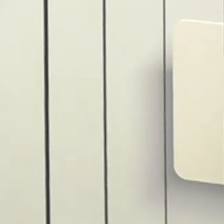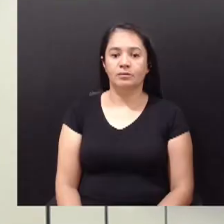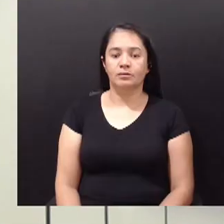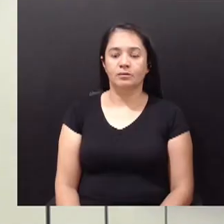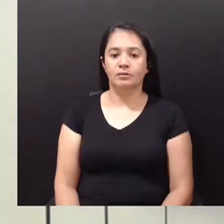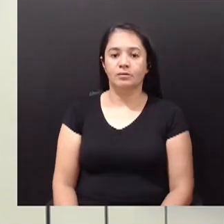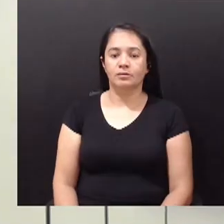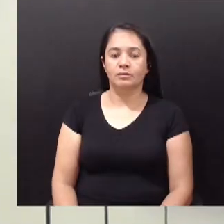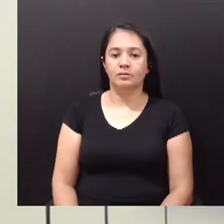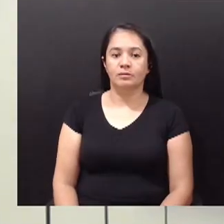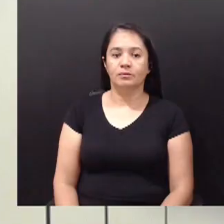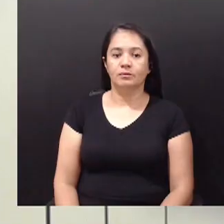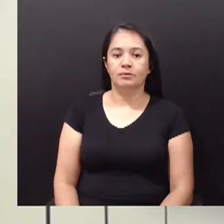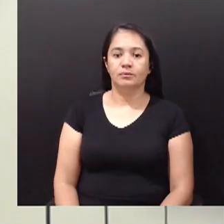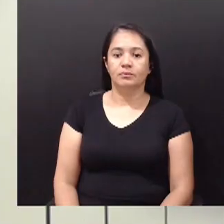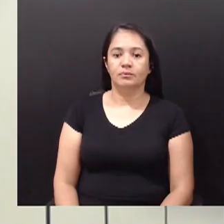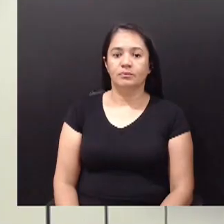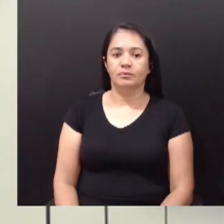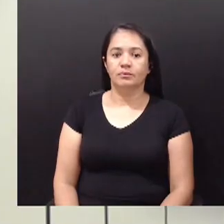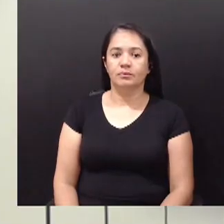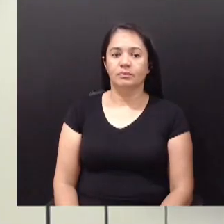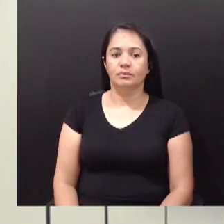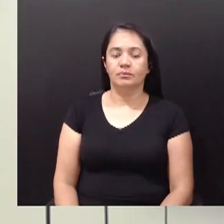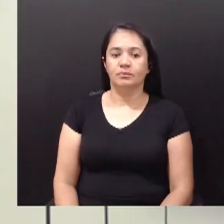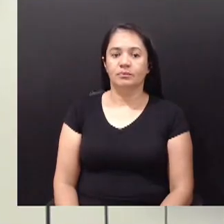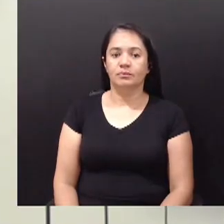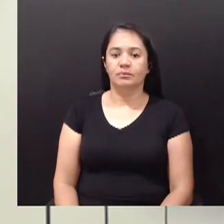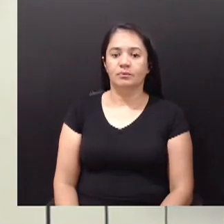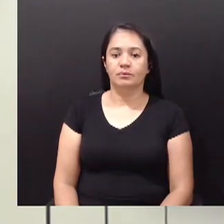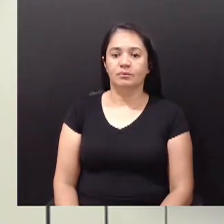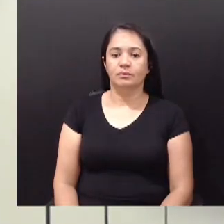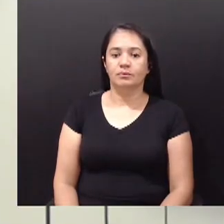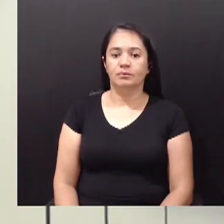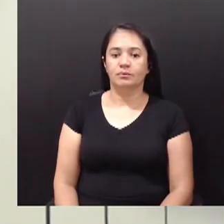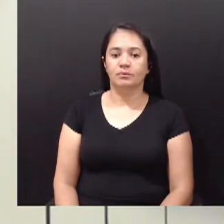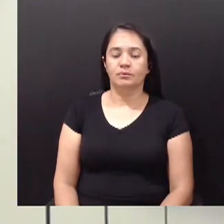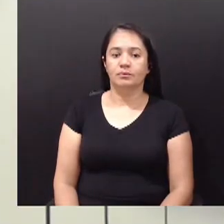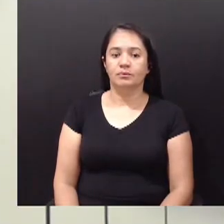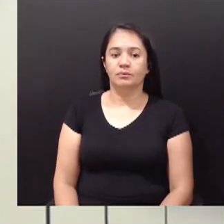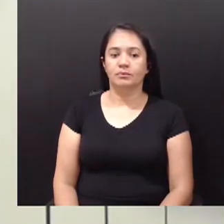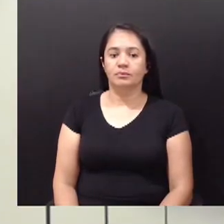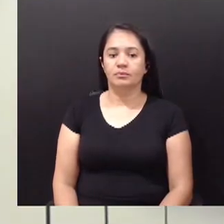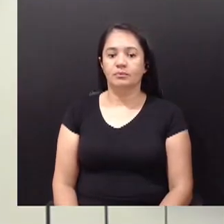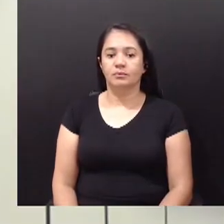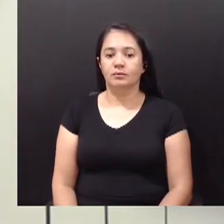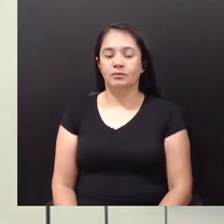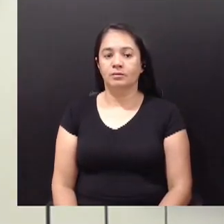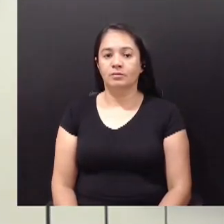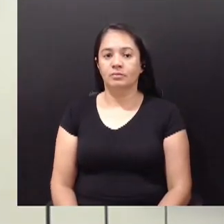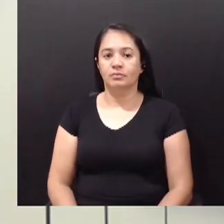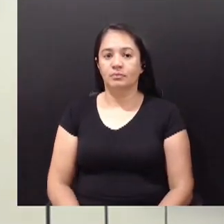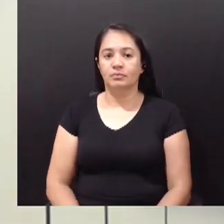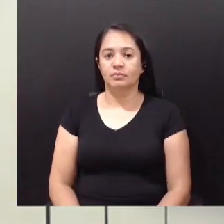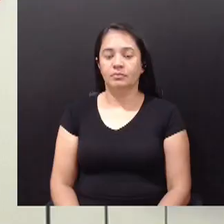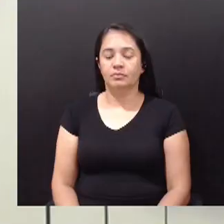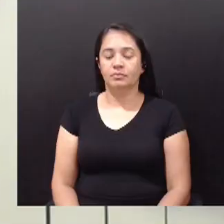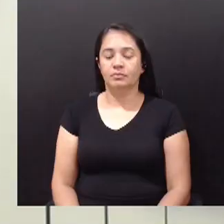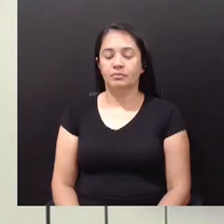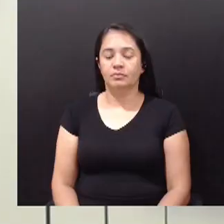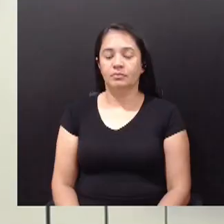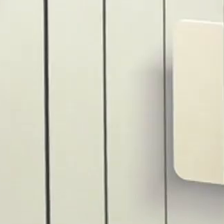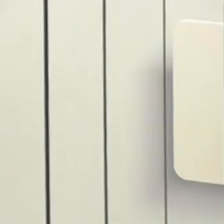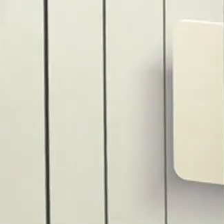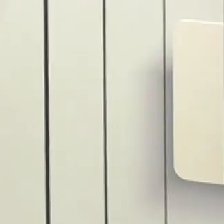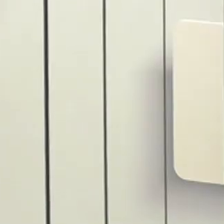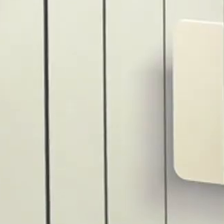Agora à tarde, os termômetros podem passar dos 35 graus, então calorão na cidade de